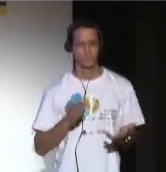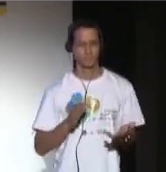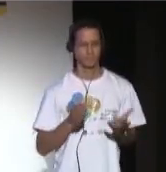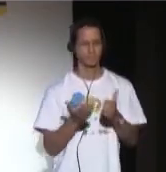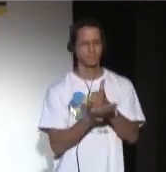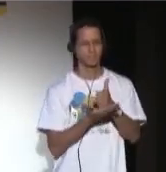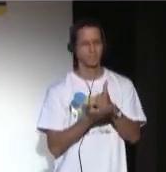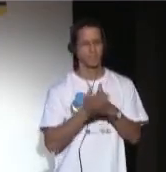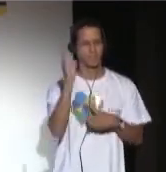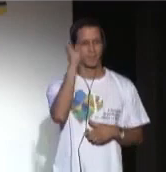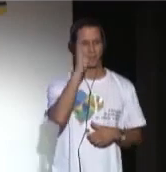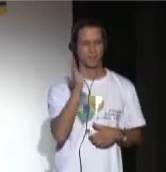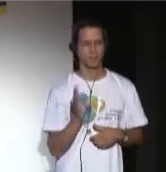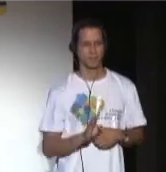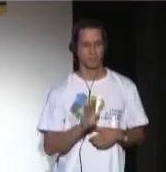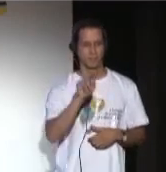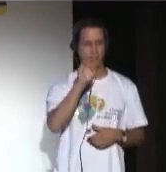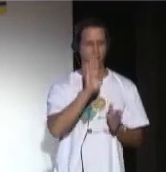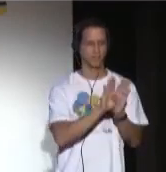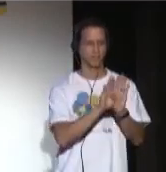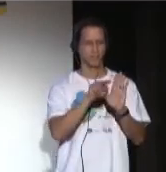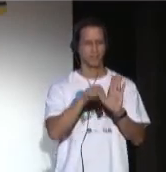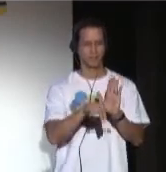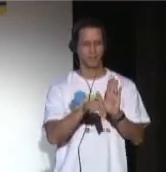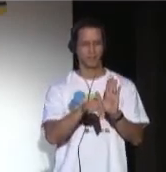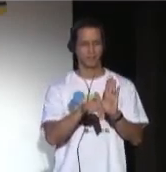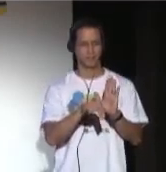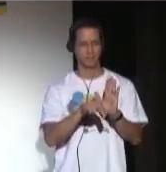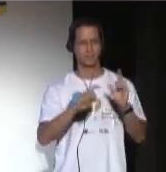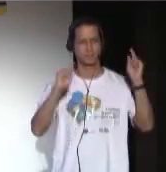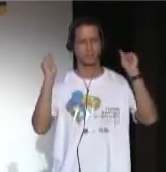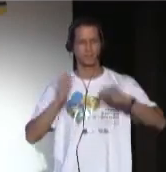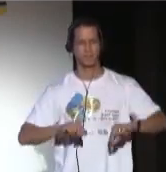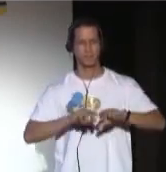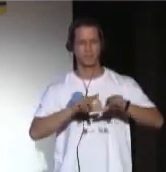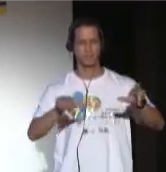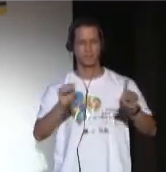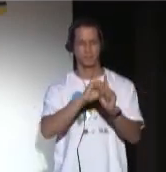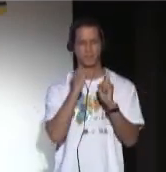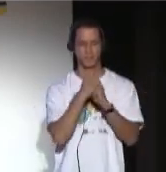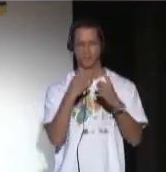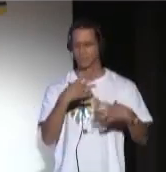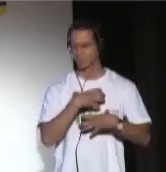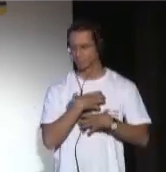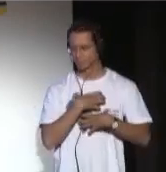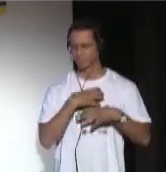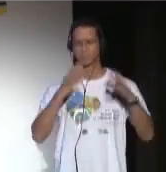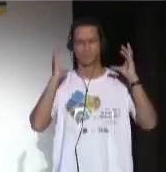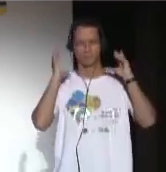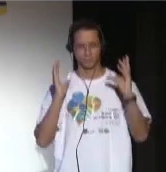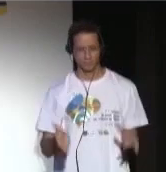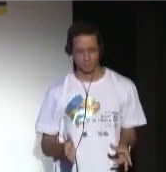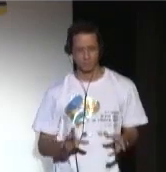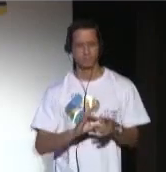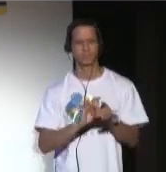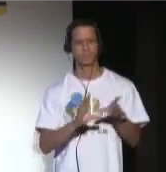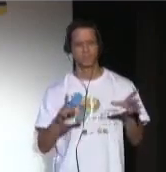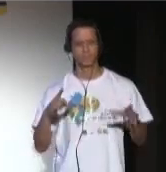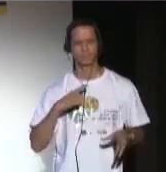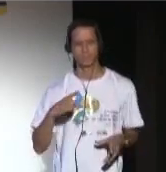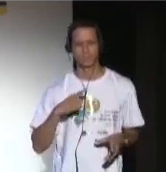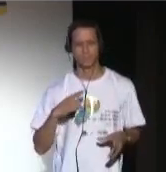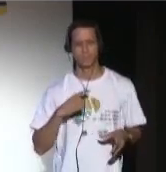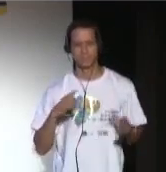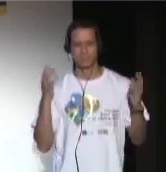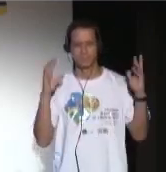nacional e suas competências socioemocionais. Elas já chegaram, já estão aqui disponíveis.